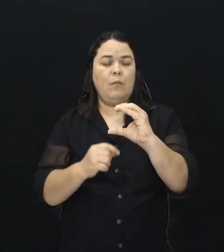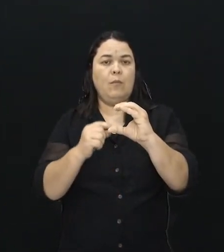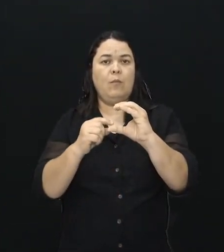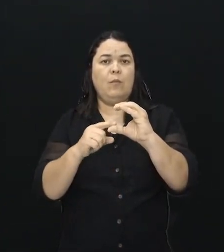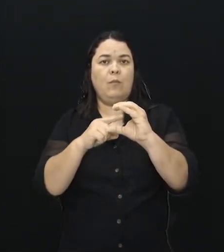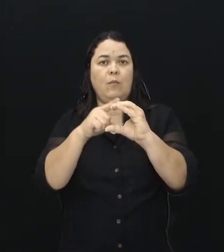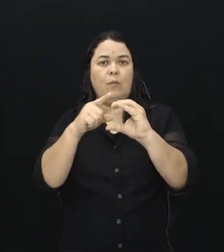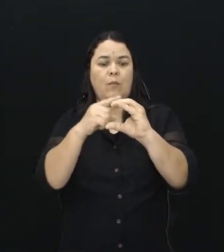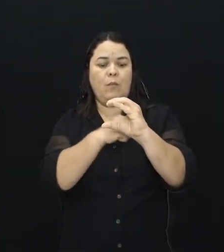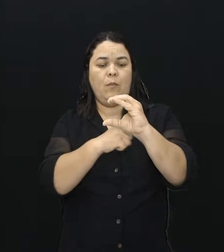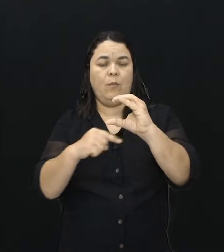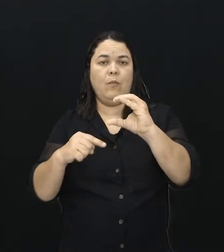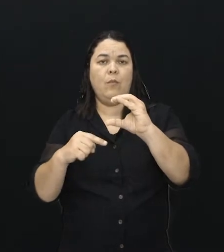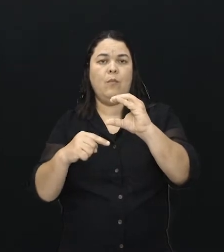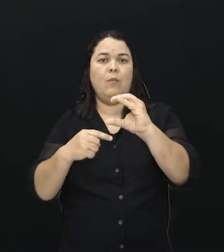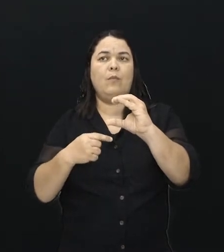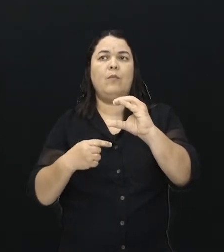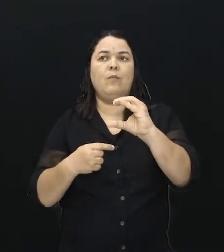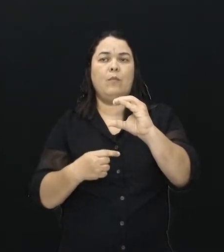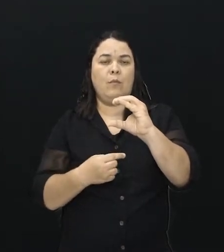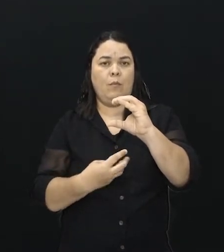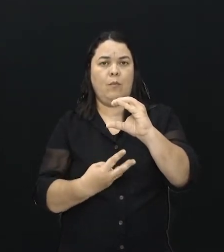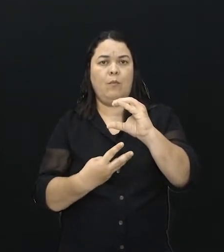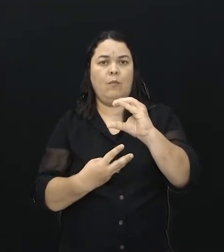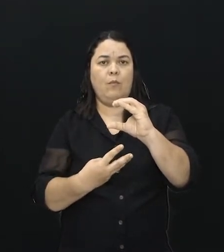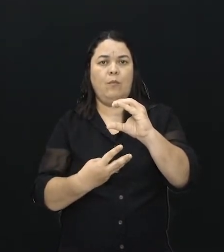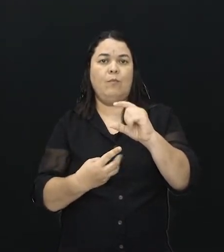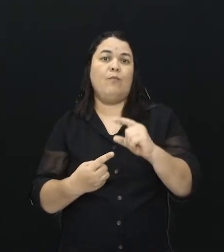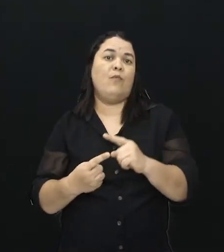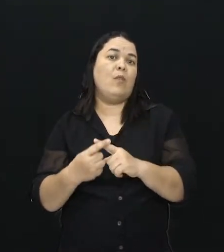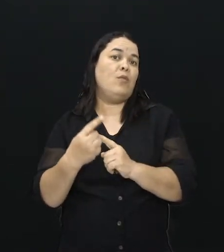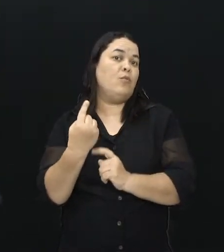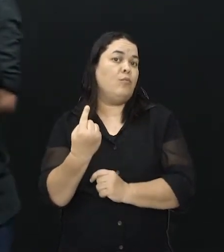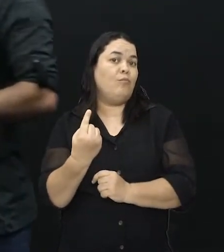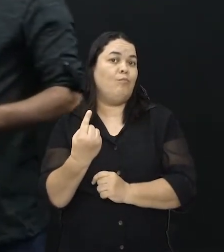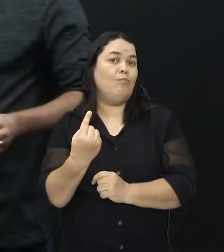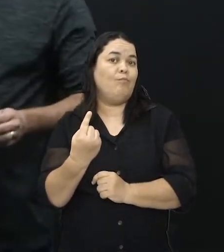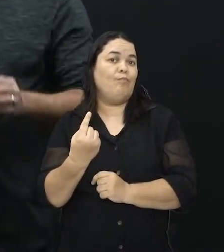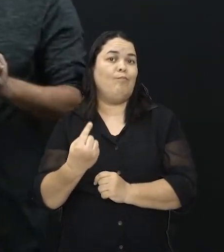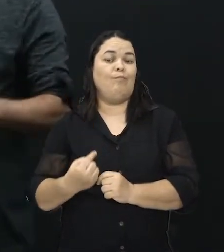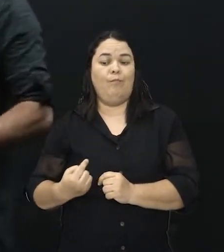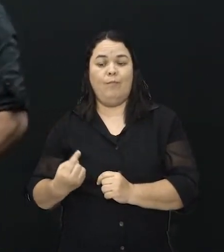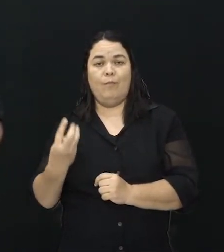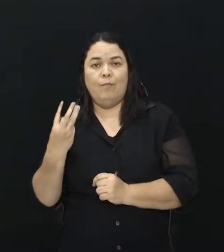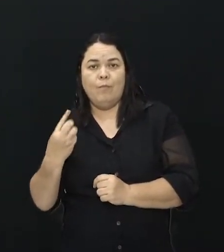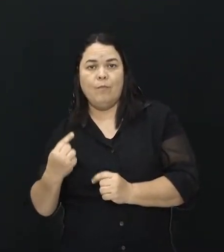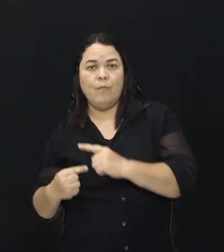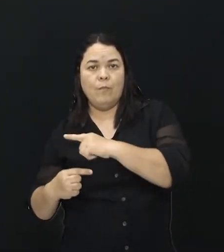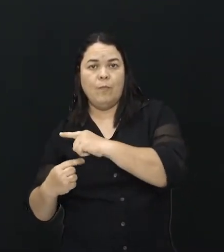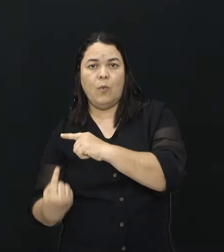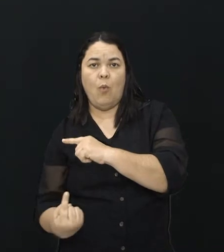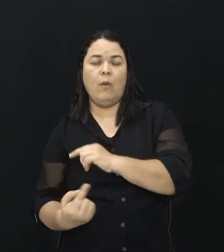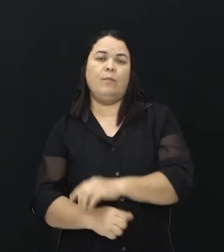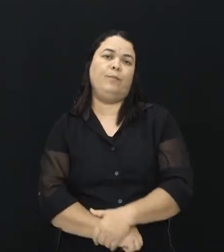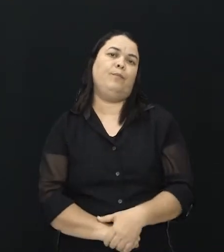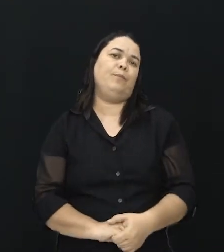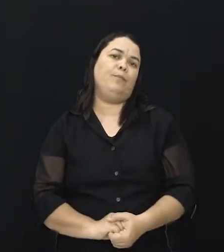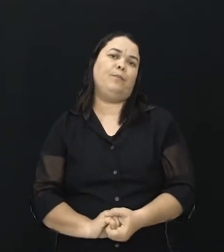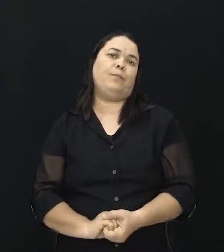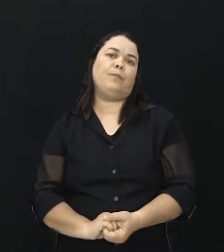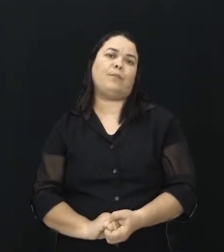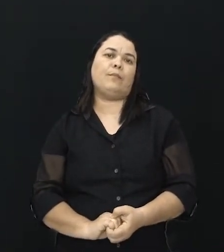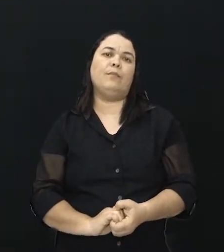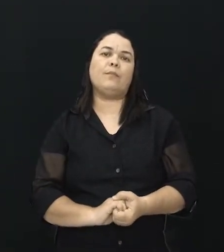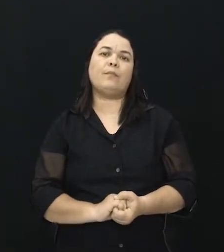numerador. 3 vezes 1 quarto, 3 vezes 1, 3 quartos. Bacana? Agora, vamos